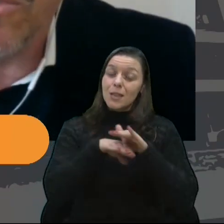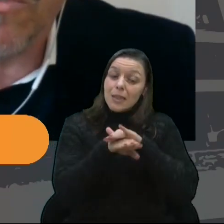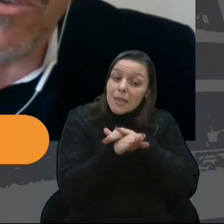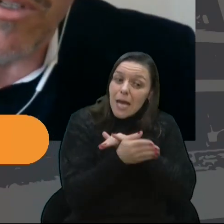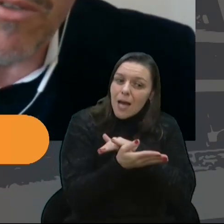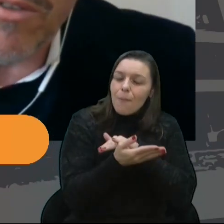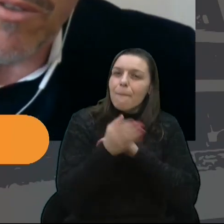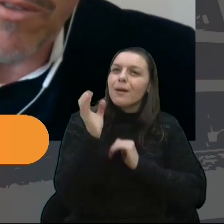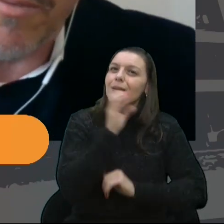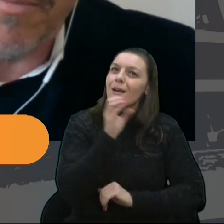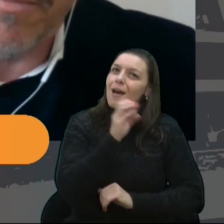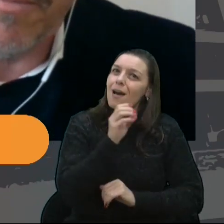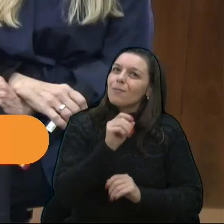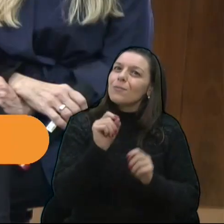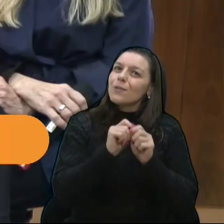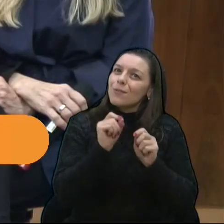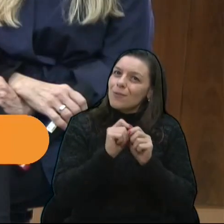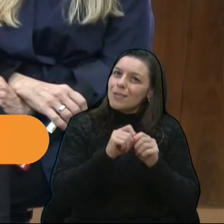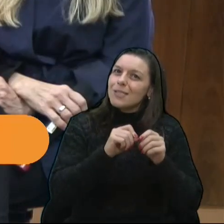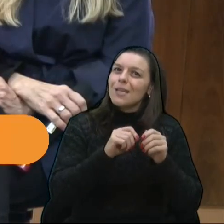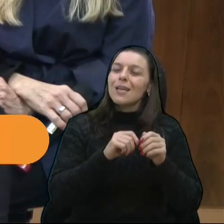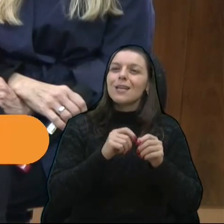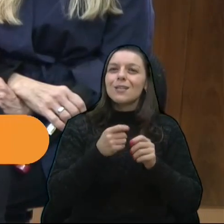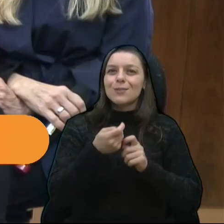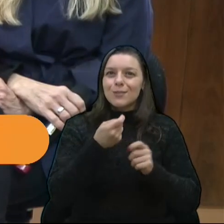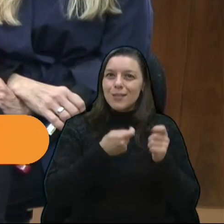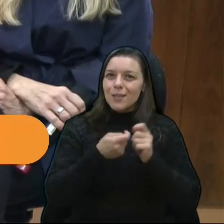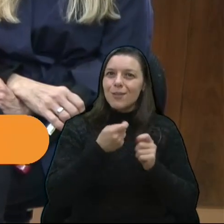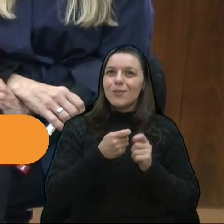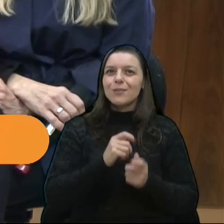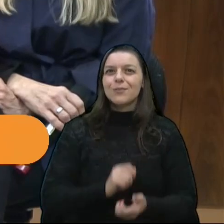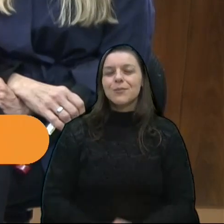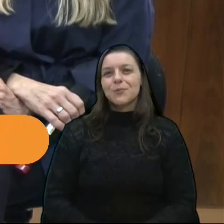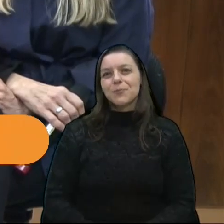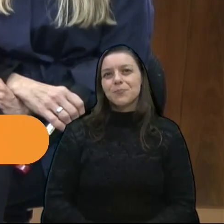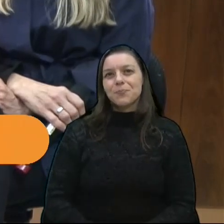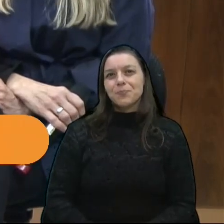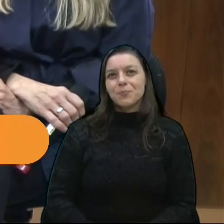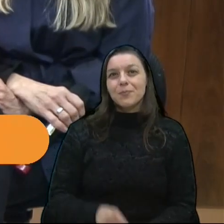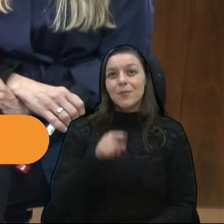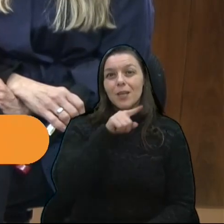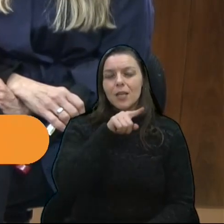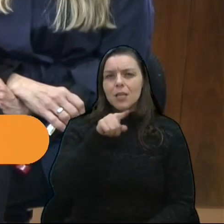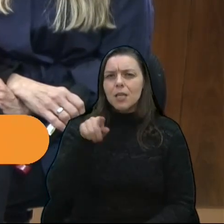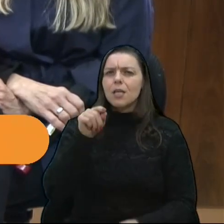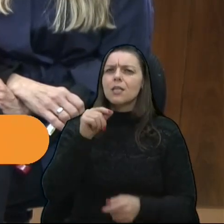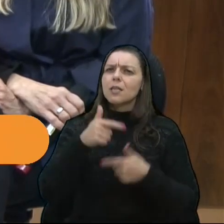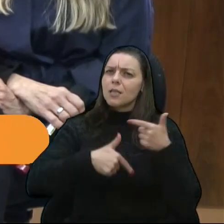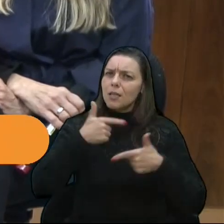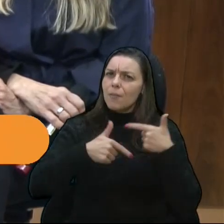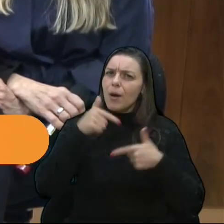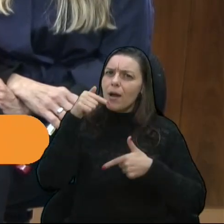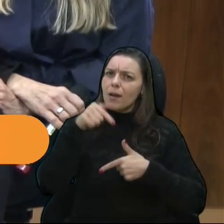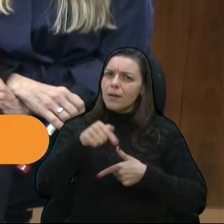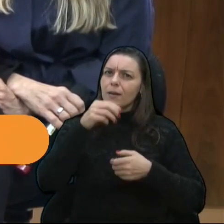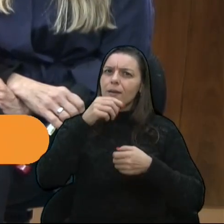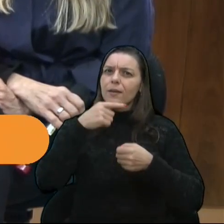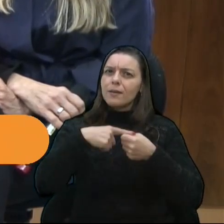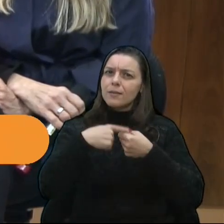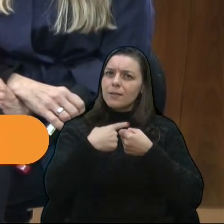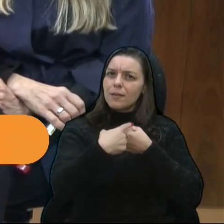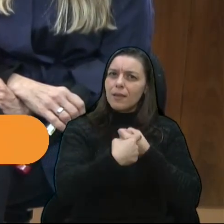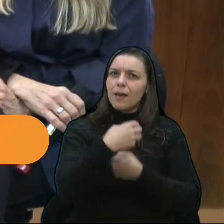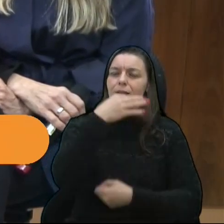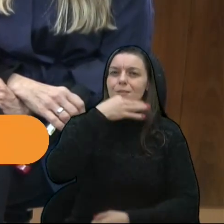isso com seus negócios. E a gente queria saber de ti, Felipe, que atua aqui na nossa região, aqui em Caxias do Sul, como é que as empresas daqui da